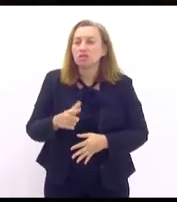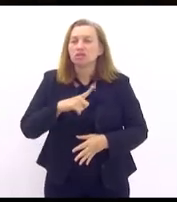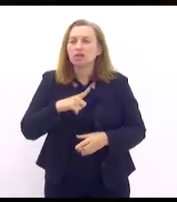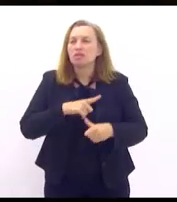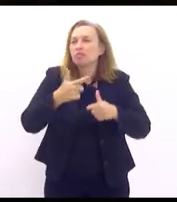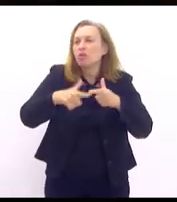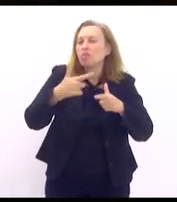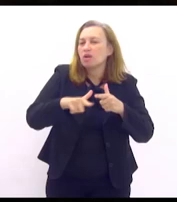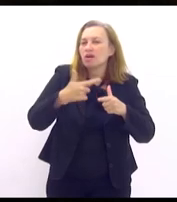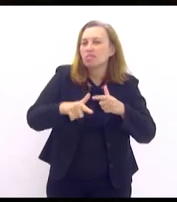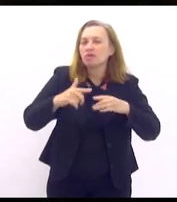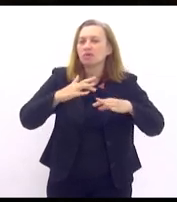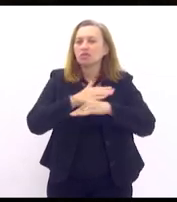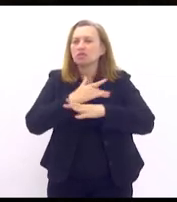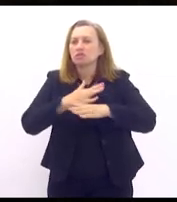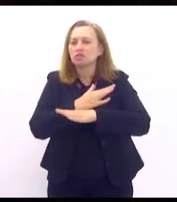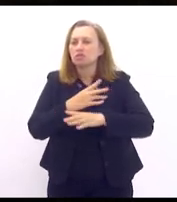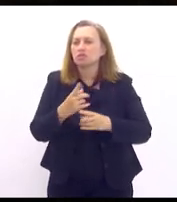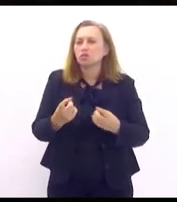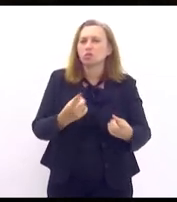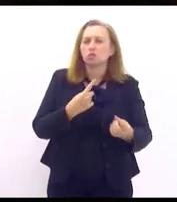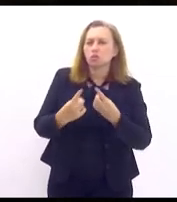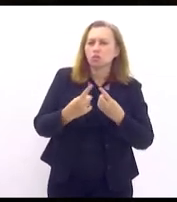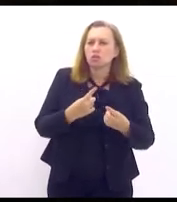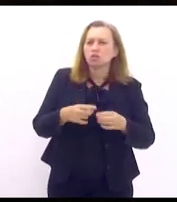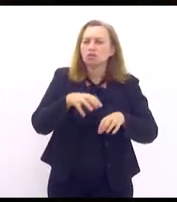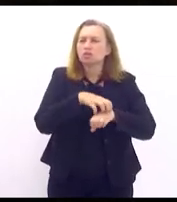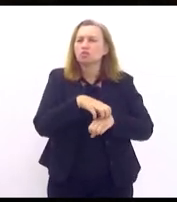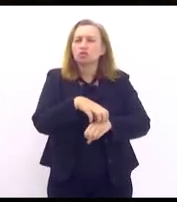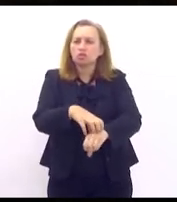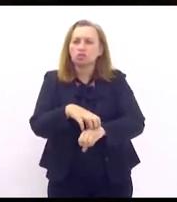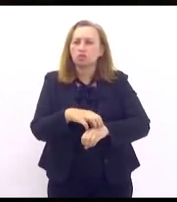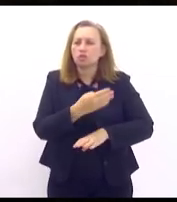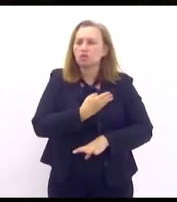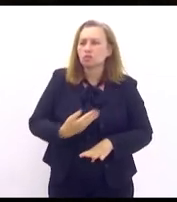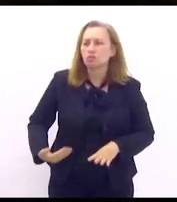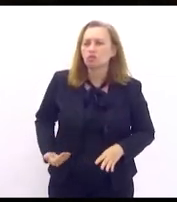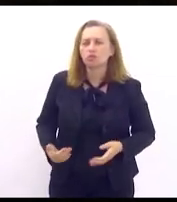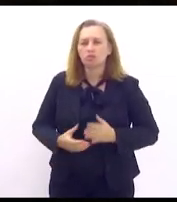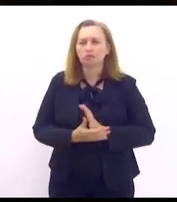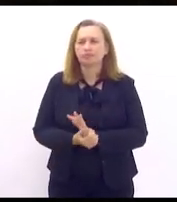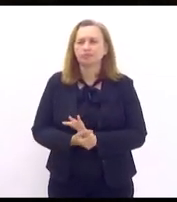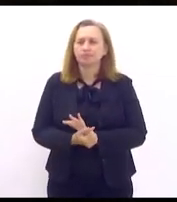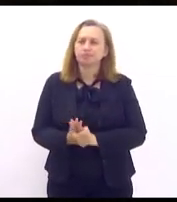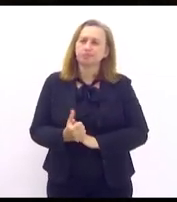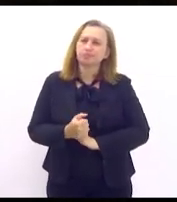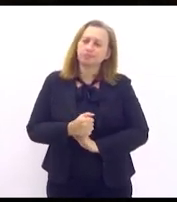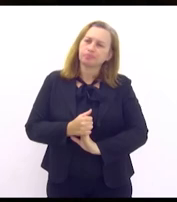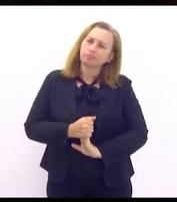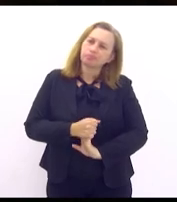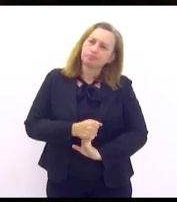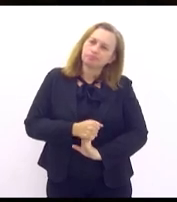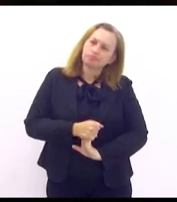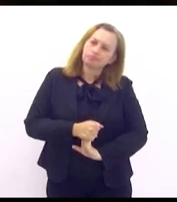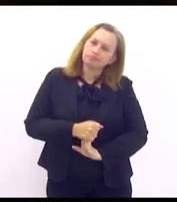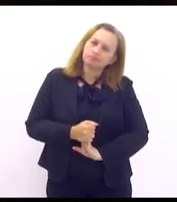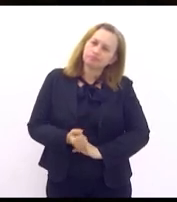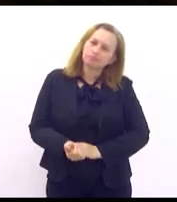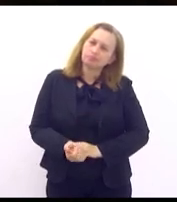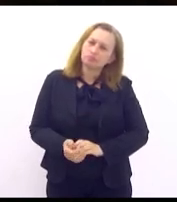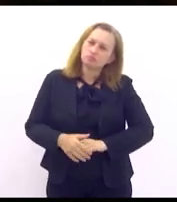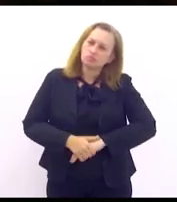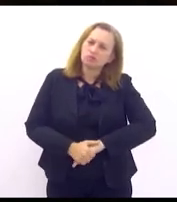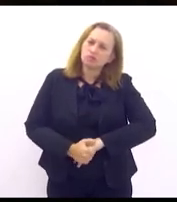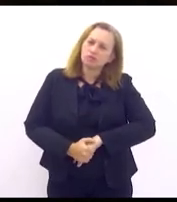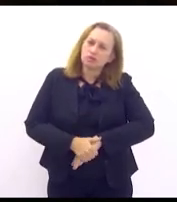problema de mobilidade urbana, um grande problema no transporte público intermunicipal, concessões e permissões nas mãos de empresas que